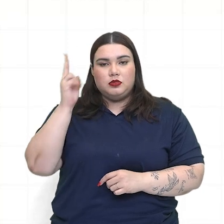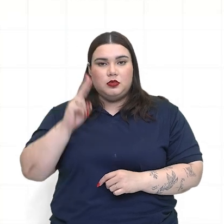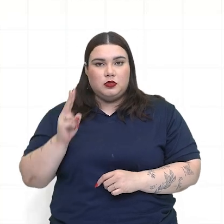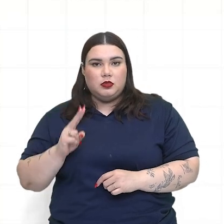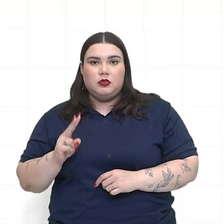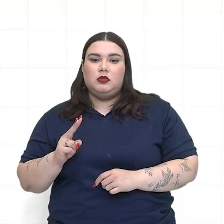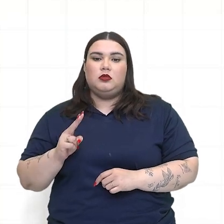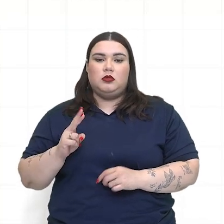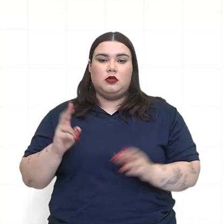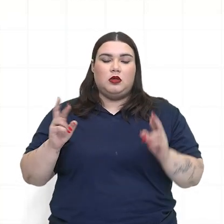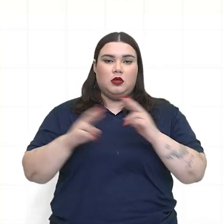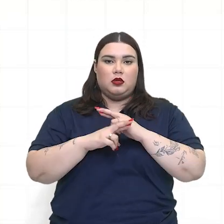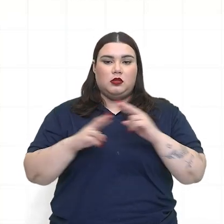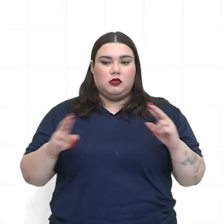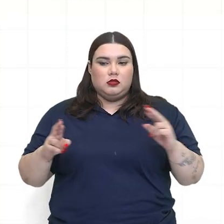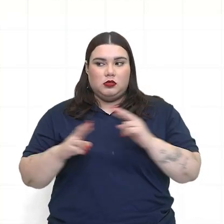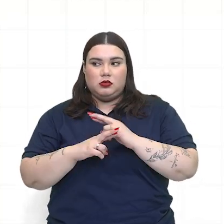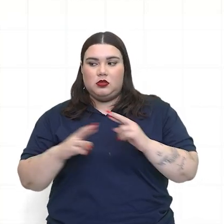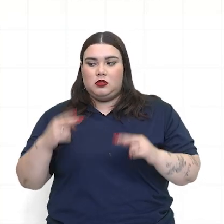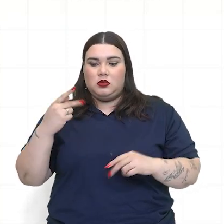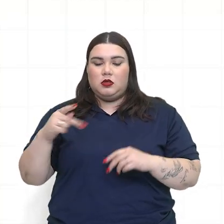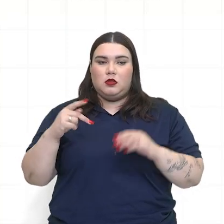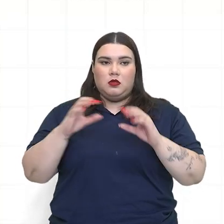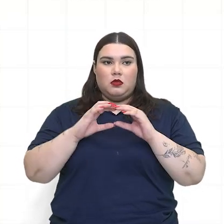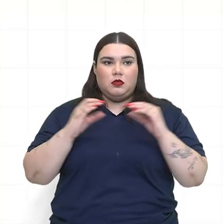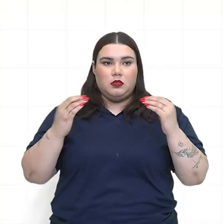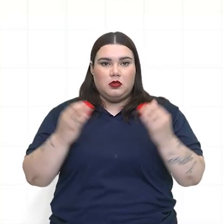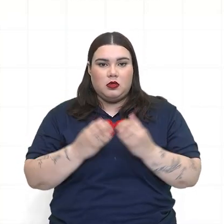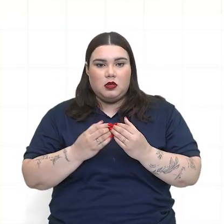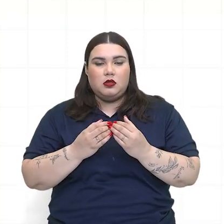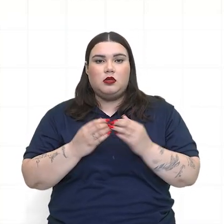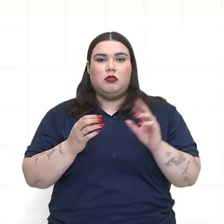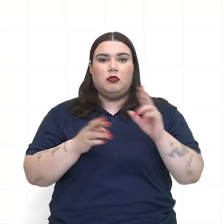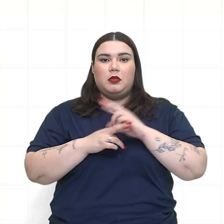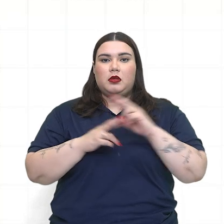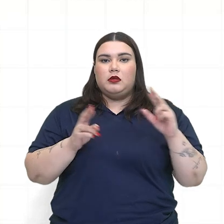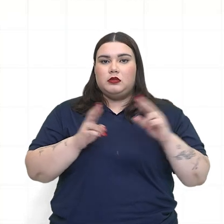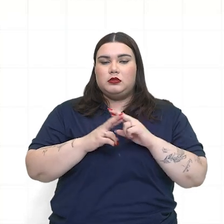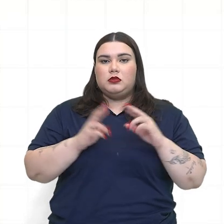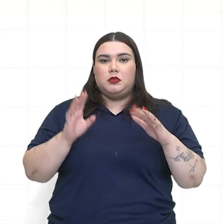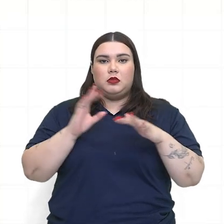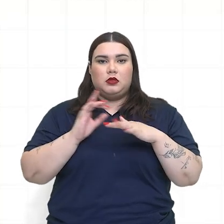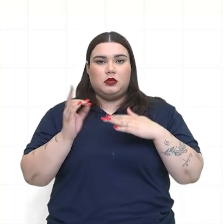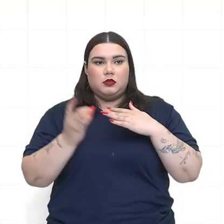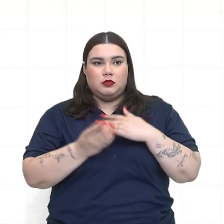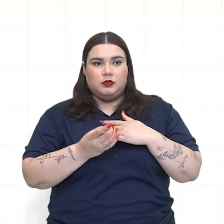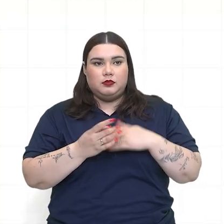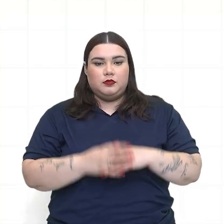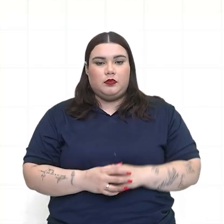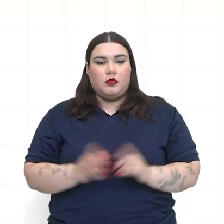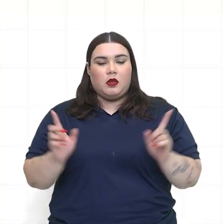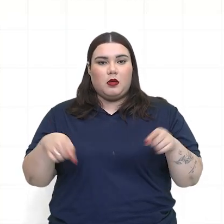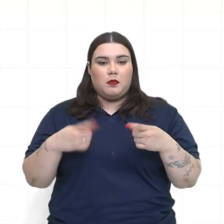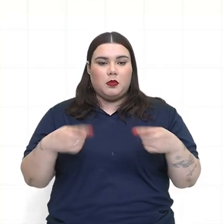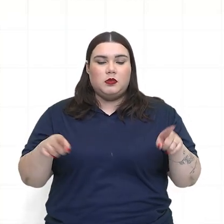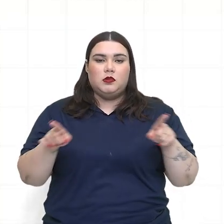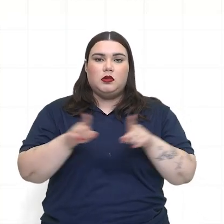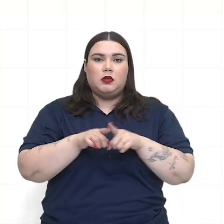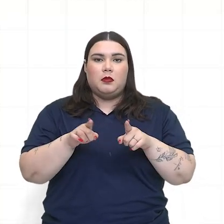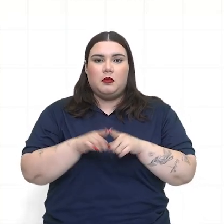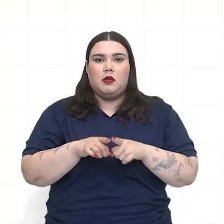afetiva da relação daquela comunidade com o divino. Além das músicas, nós vamos ver também